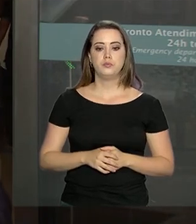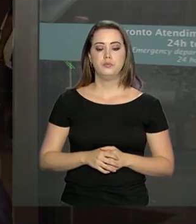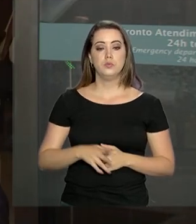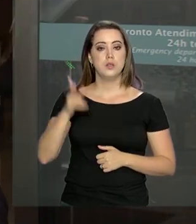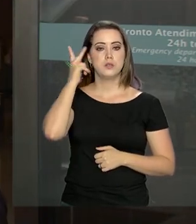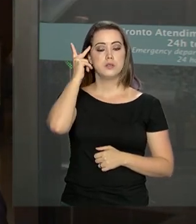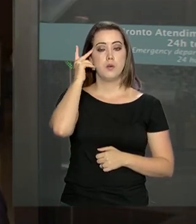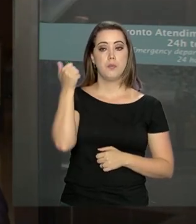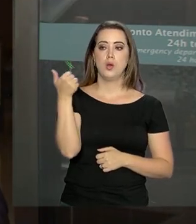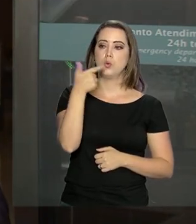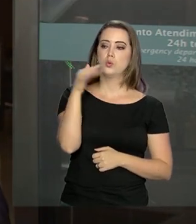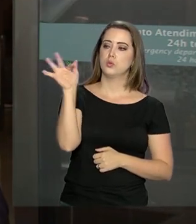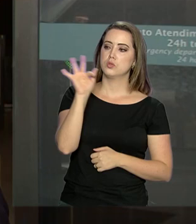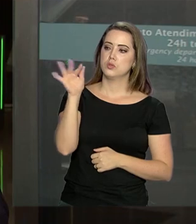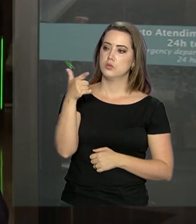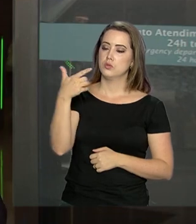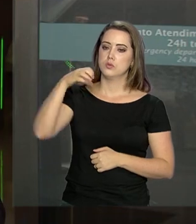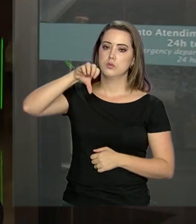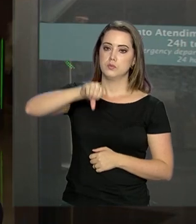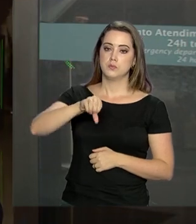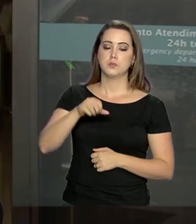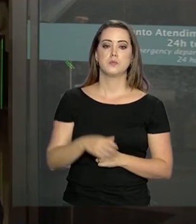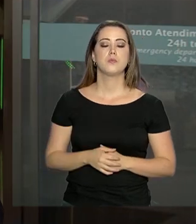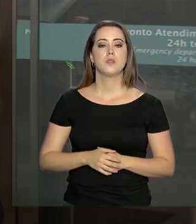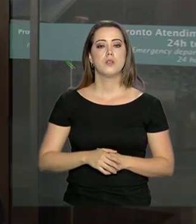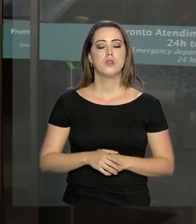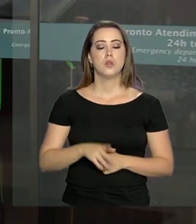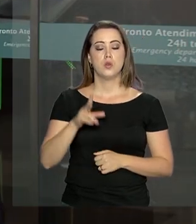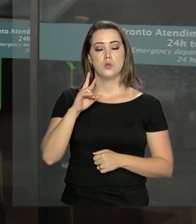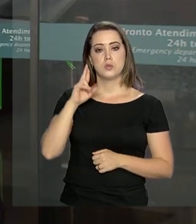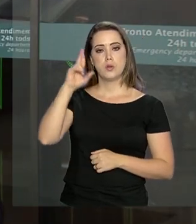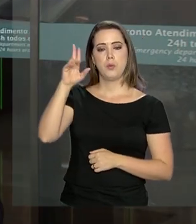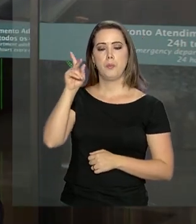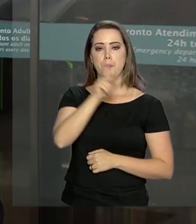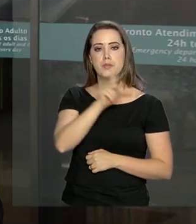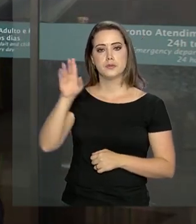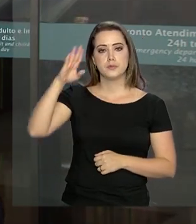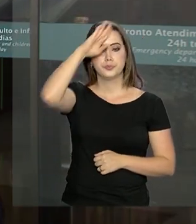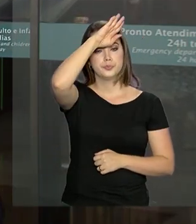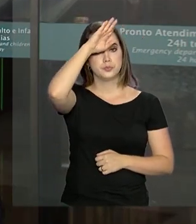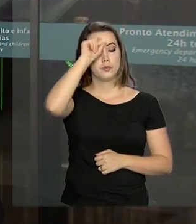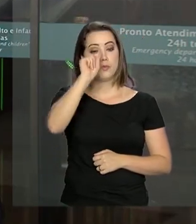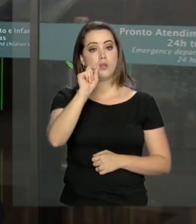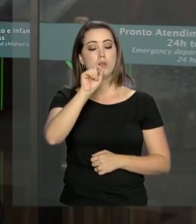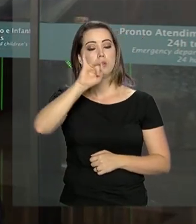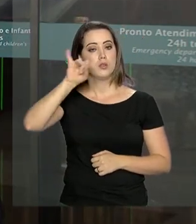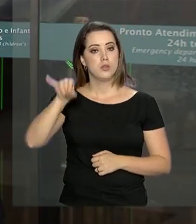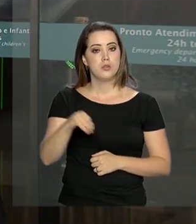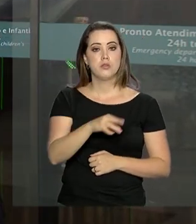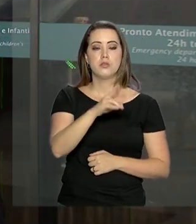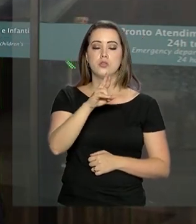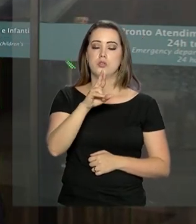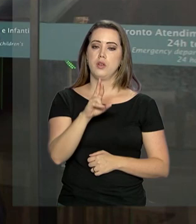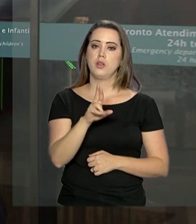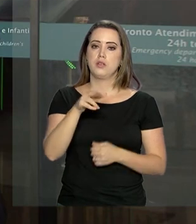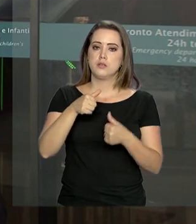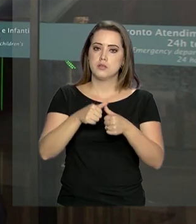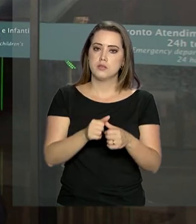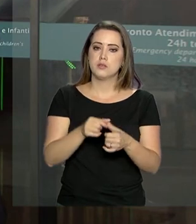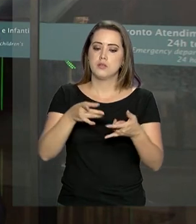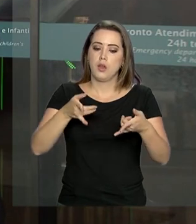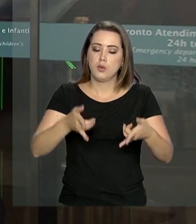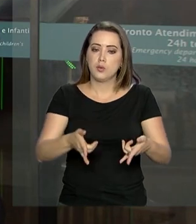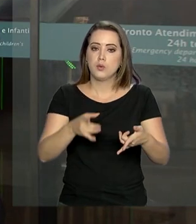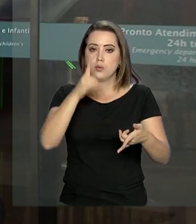São Paulo, 12 de fevereiro de 2019. O excelentíssimo presidente da República, Jair Bolsonaro, internado no